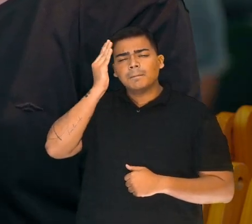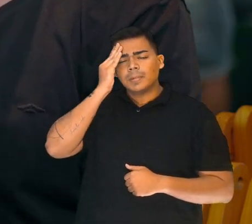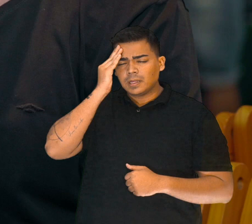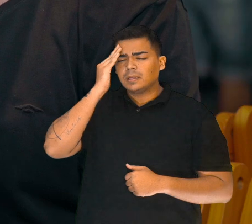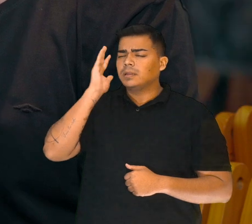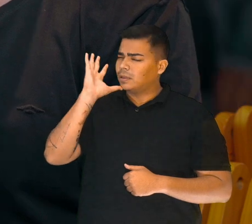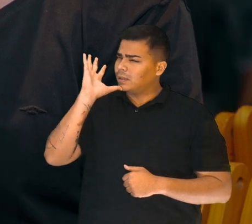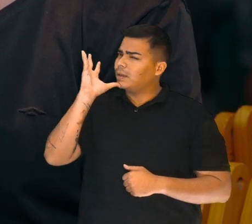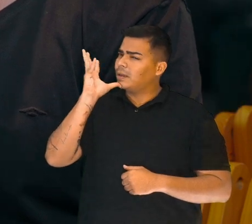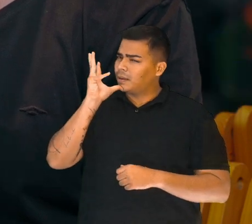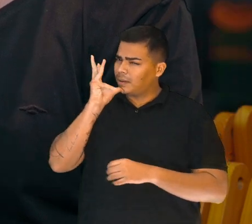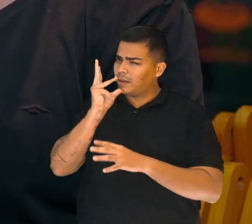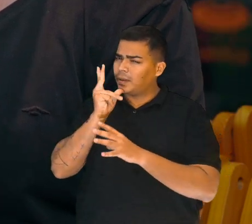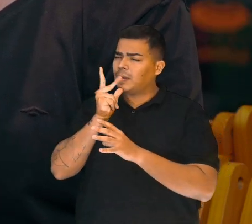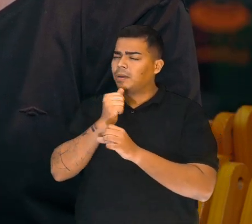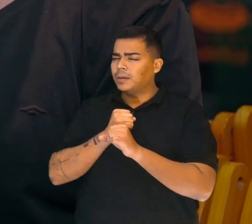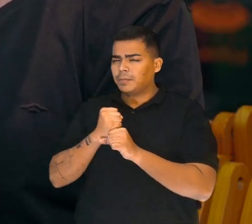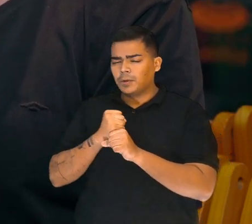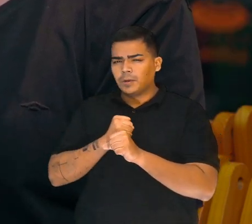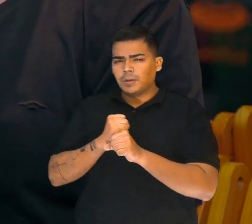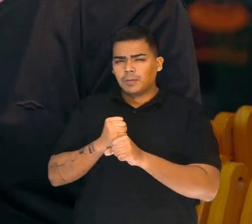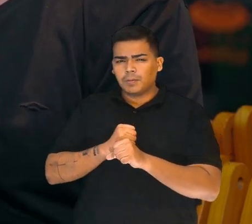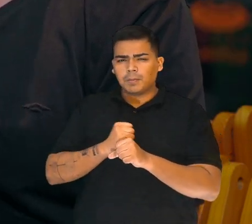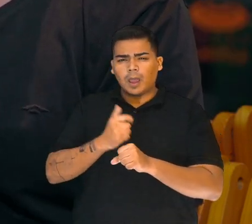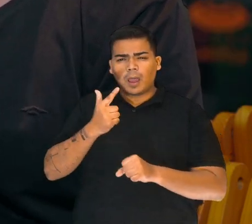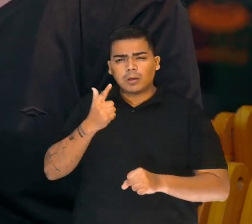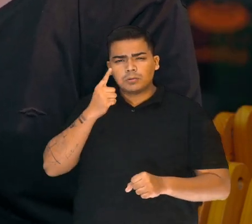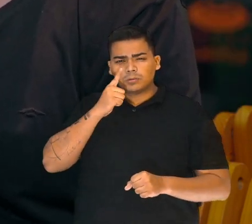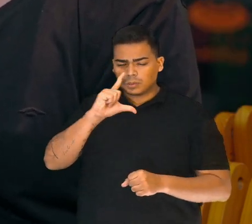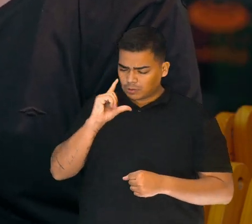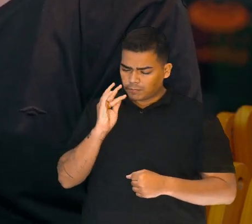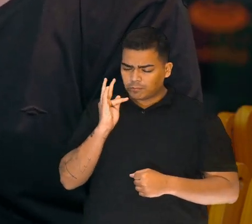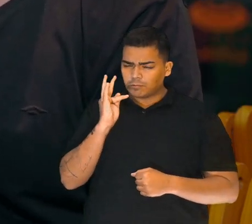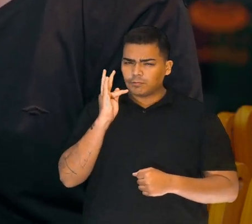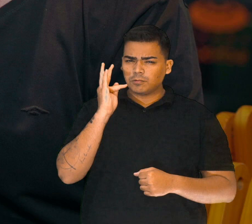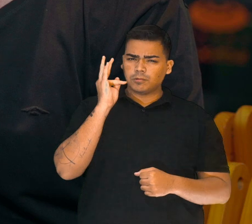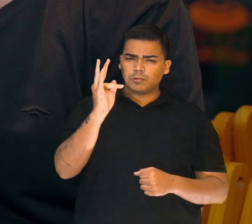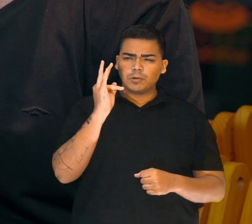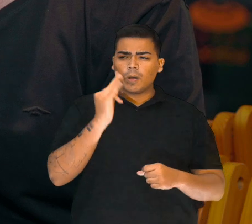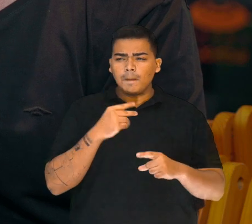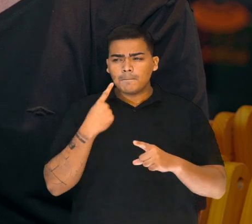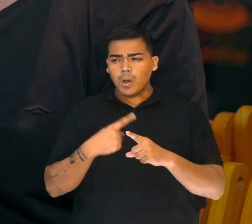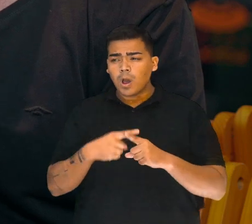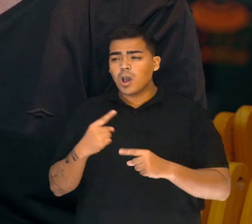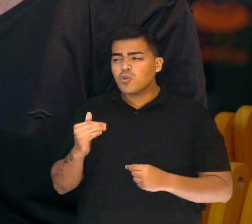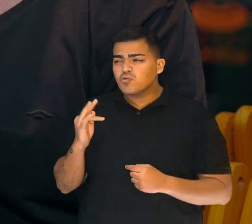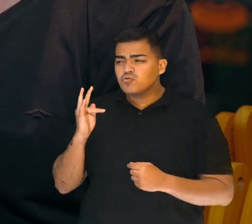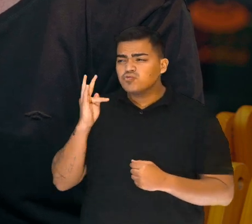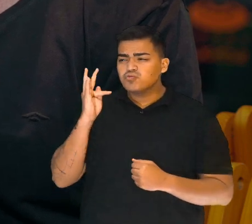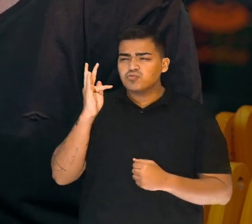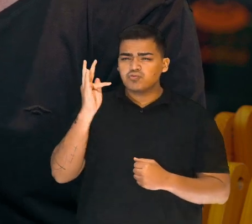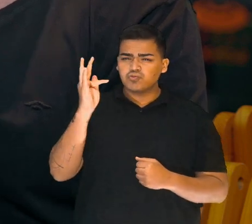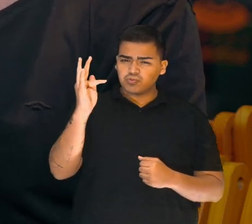que leva-se tempo e muito para ir para o futuro, inclusive porque essa ida